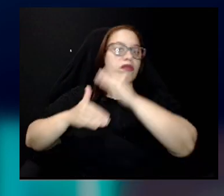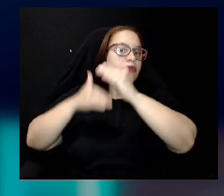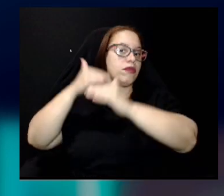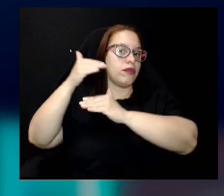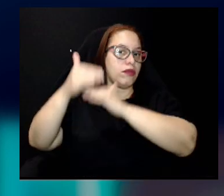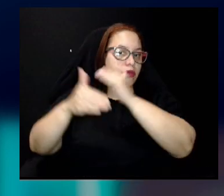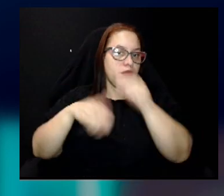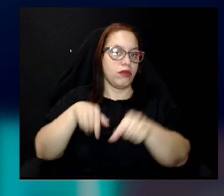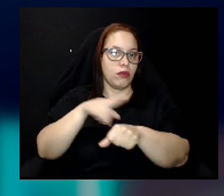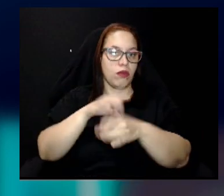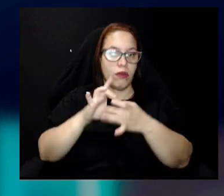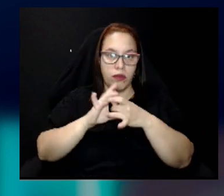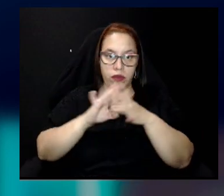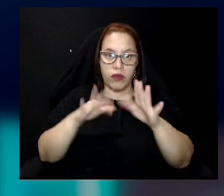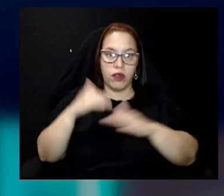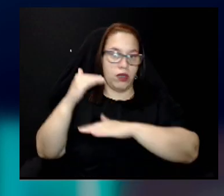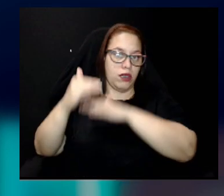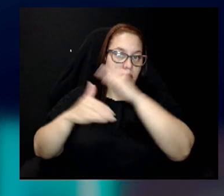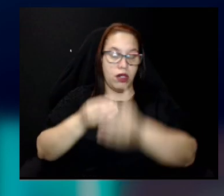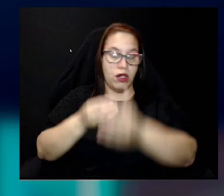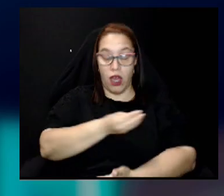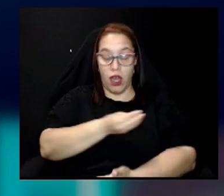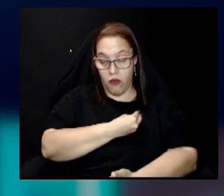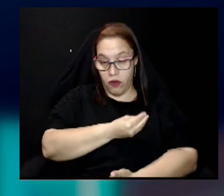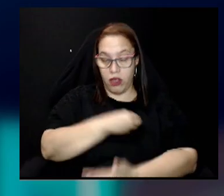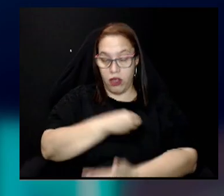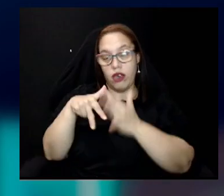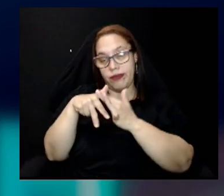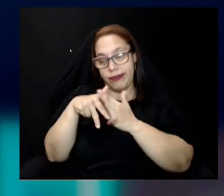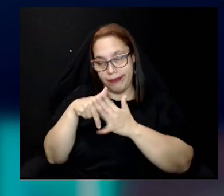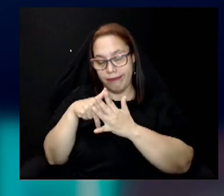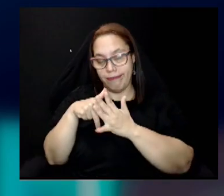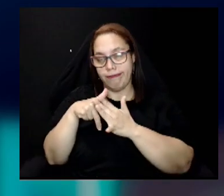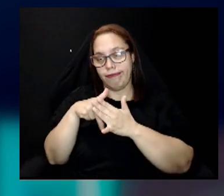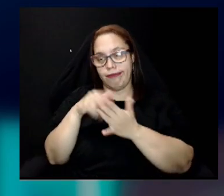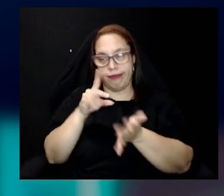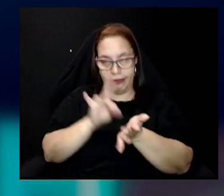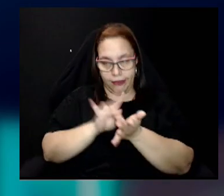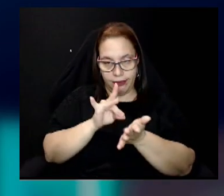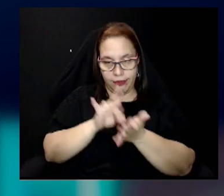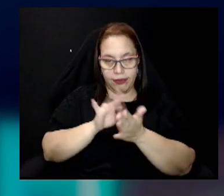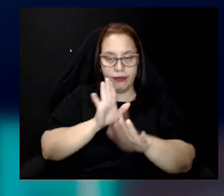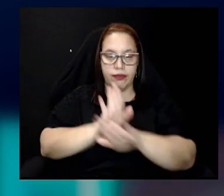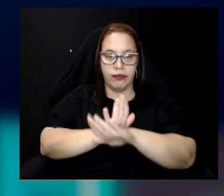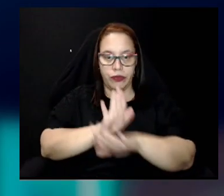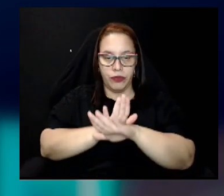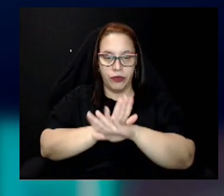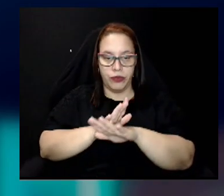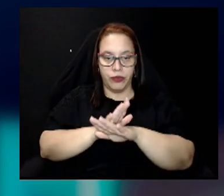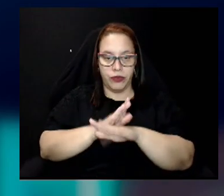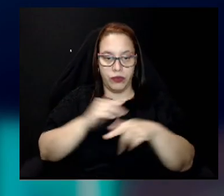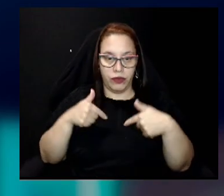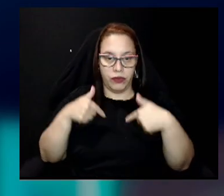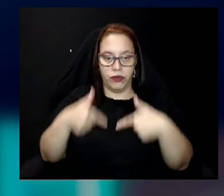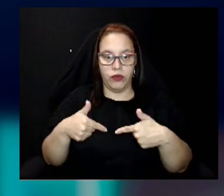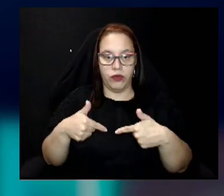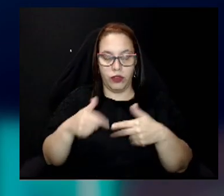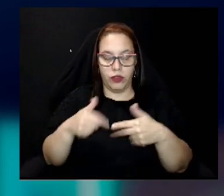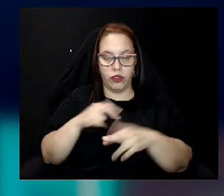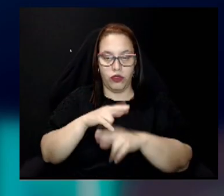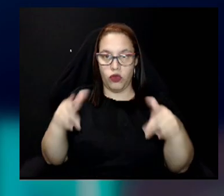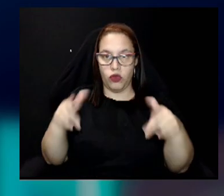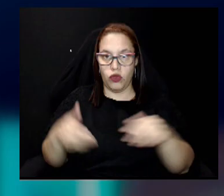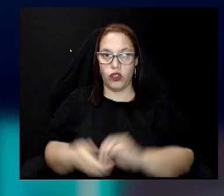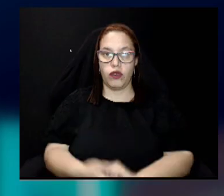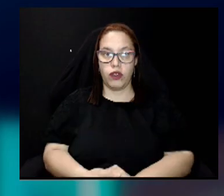doença, prolongam a sobrevida dessa paciente e que certamente vão nos ajudar a combater o câncer de ovário nos seus diversos cenários.